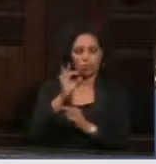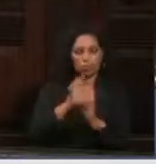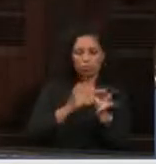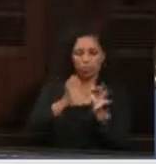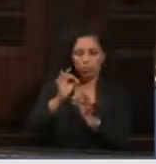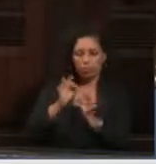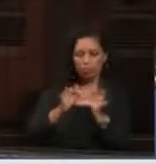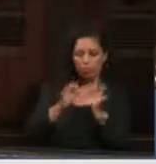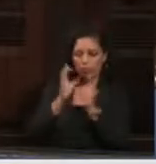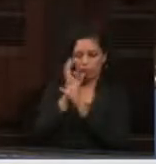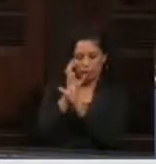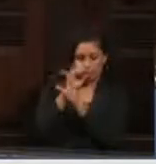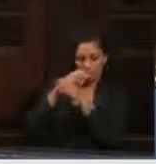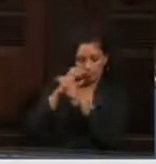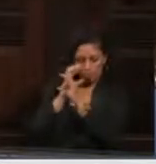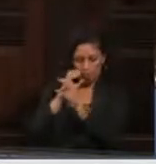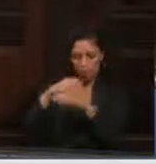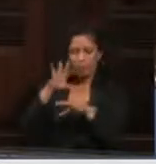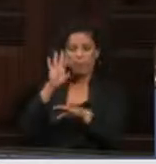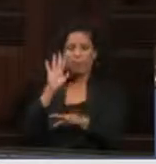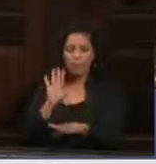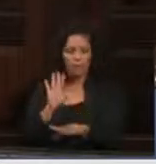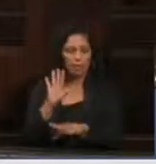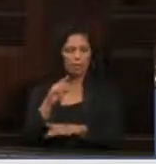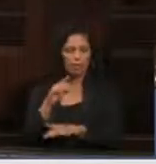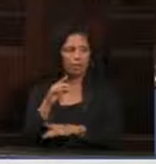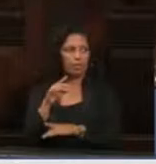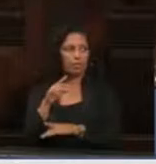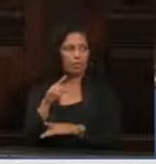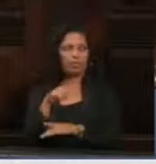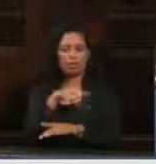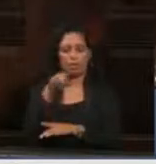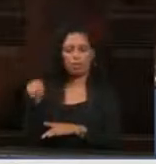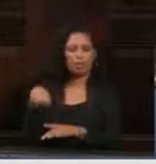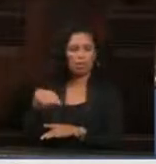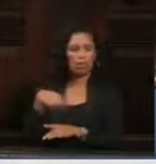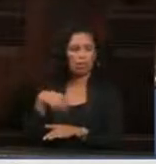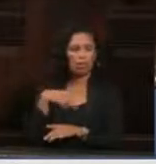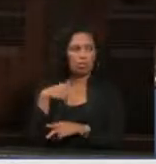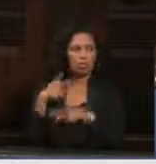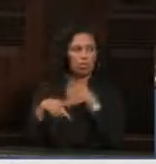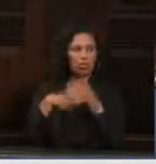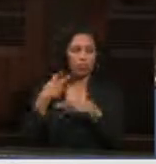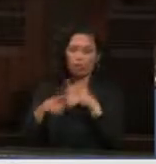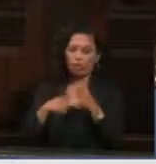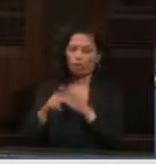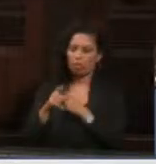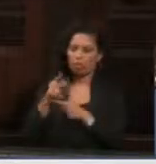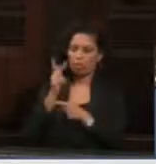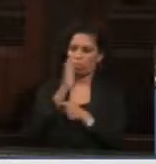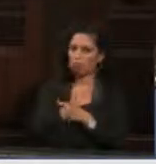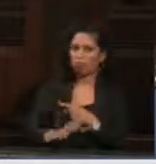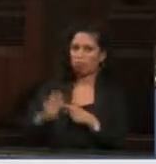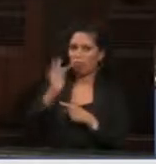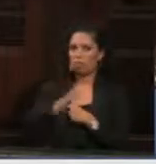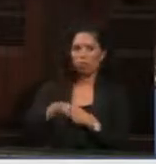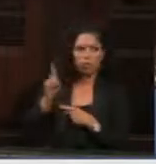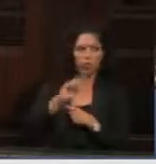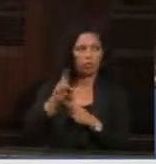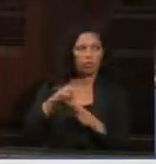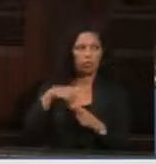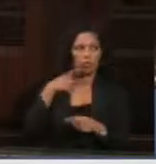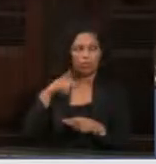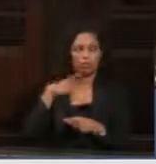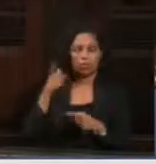pesquisa imagine não se constituem elas mesmas instituições universitárias e aí penso